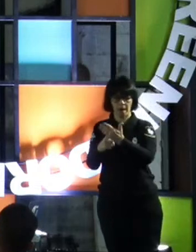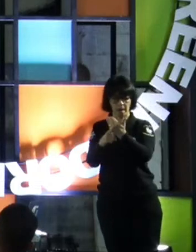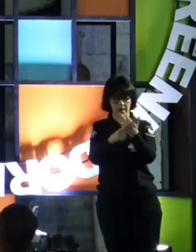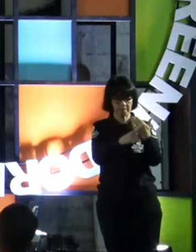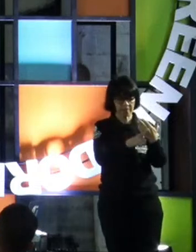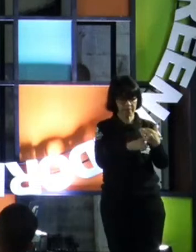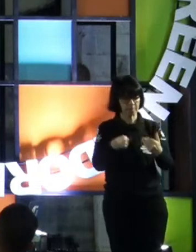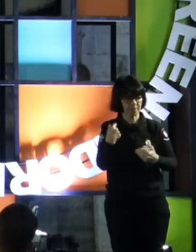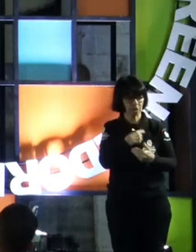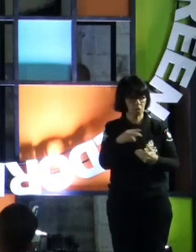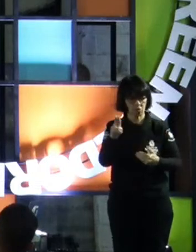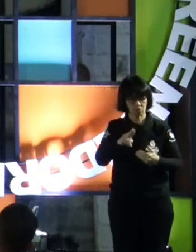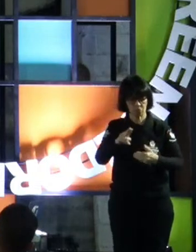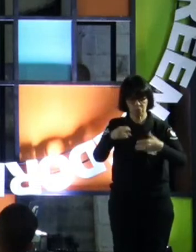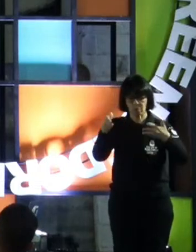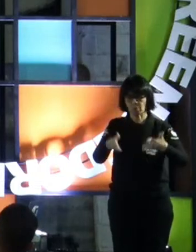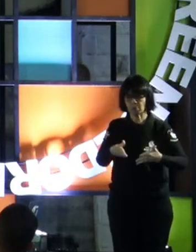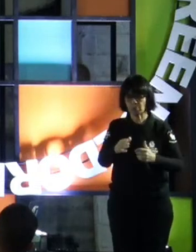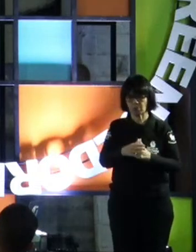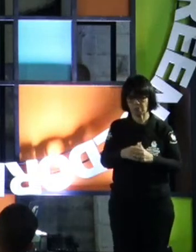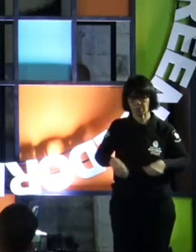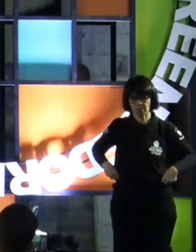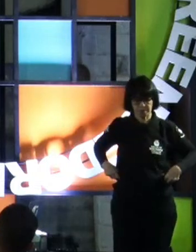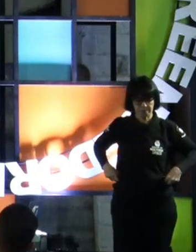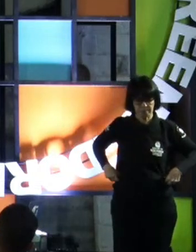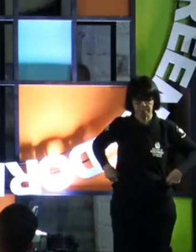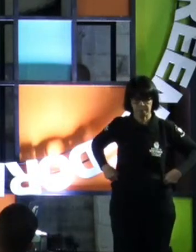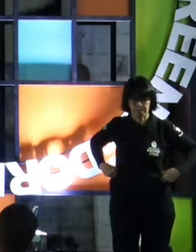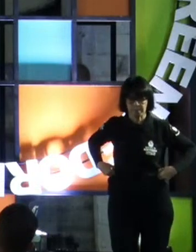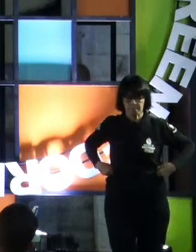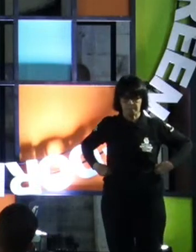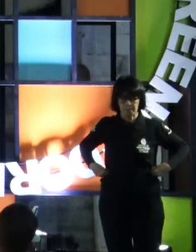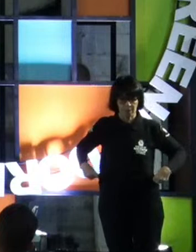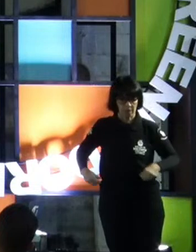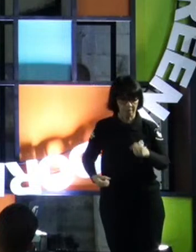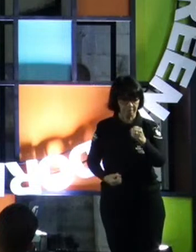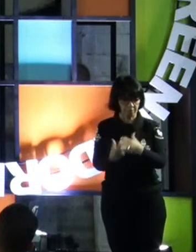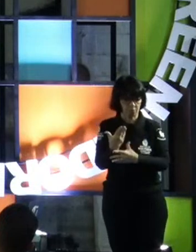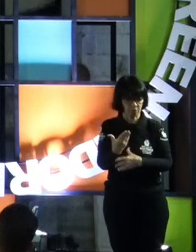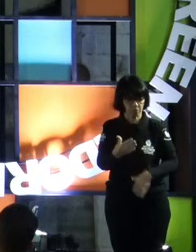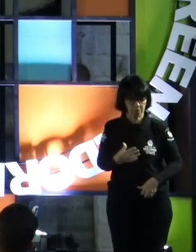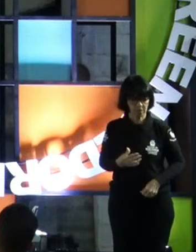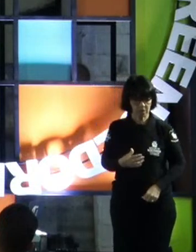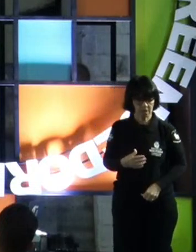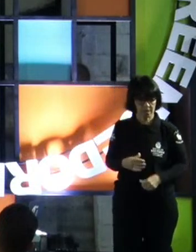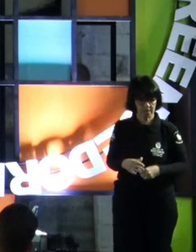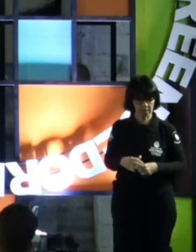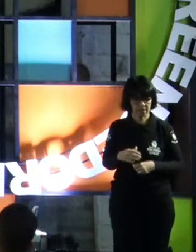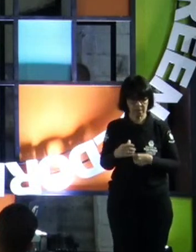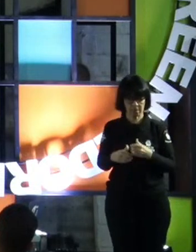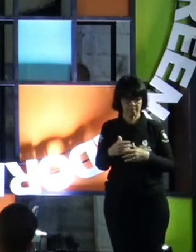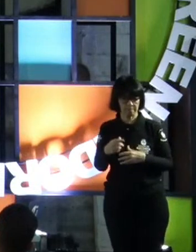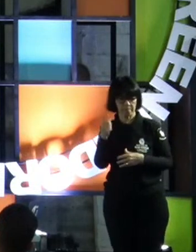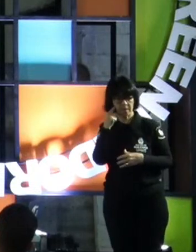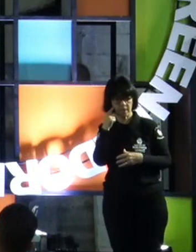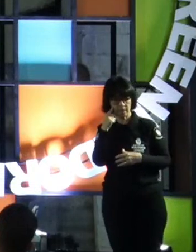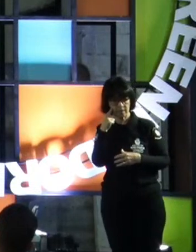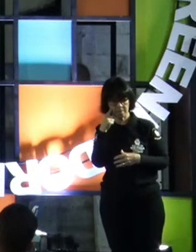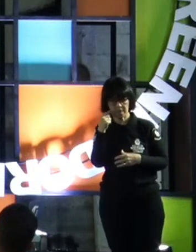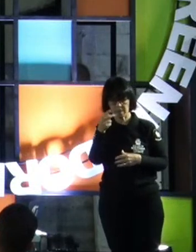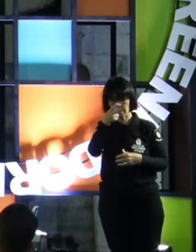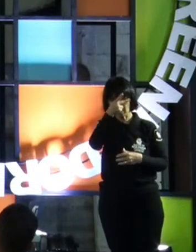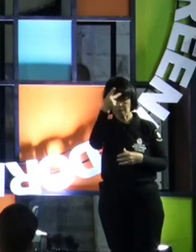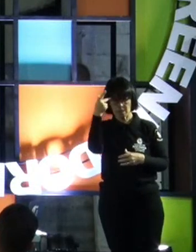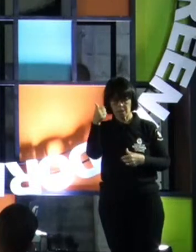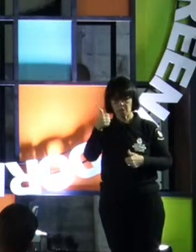gente usa hoje, elas foram criadas pelas mentes de artistas,